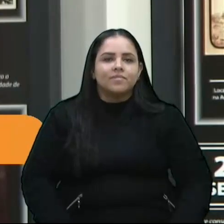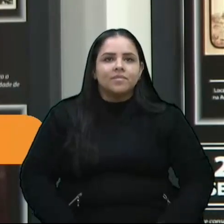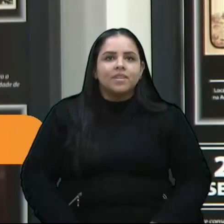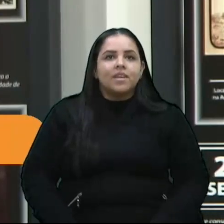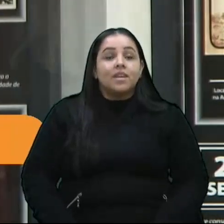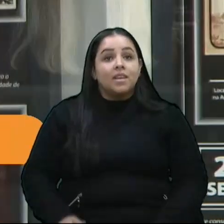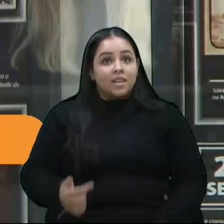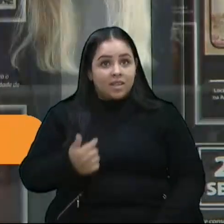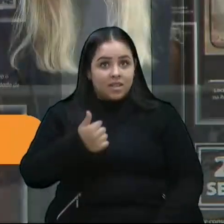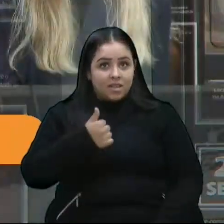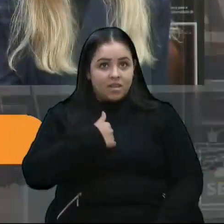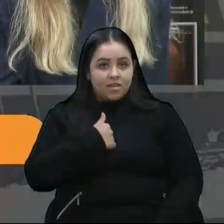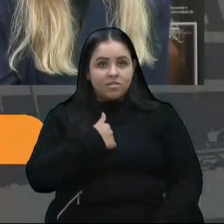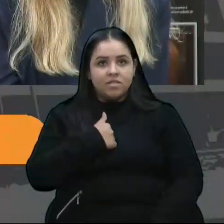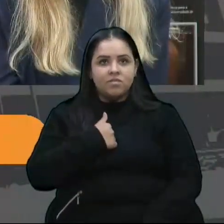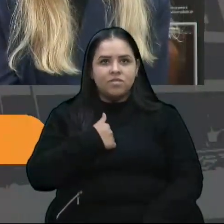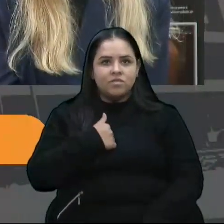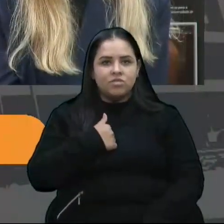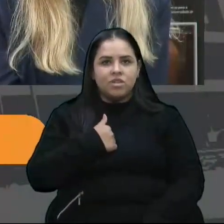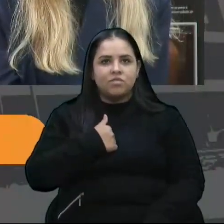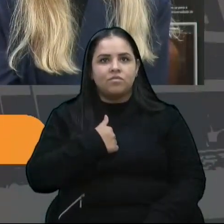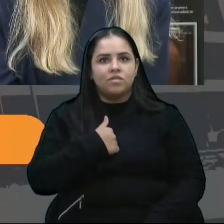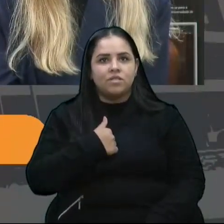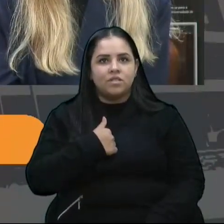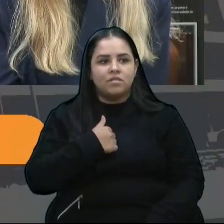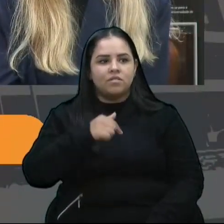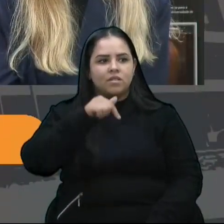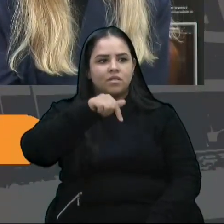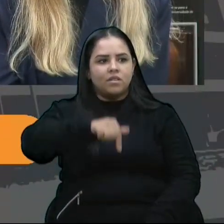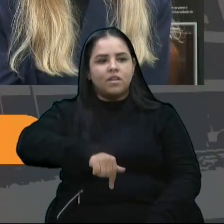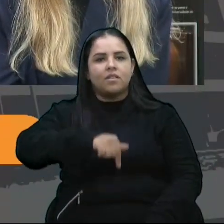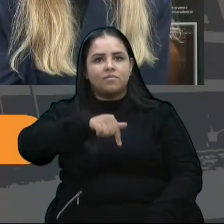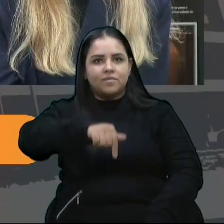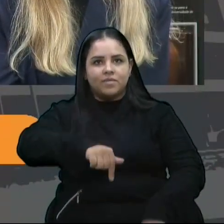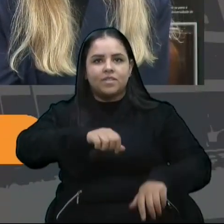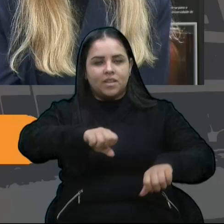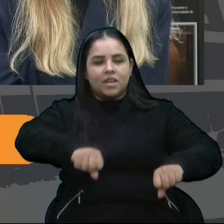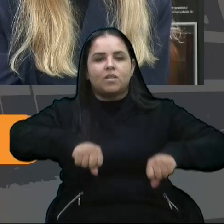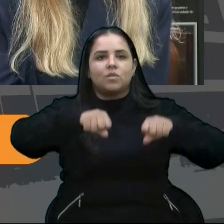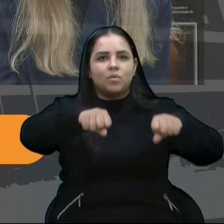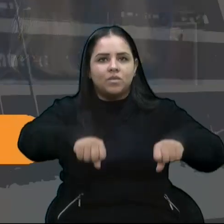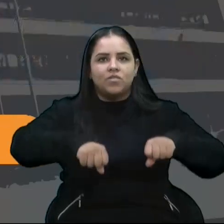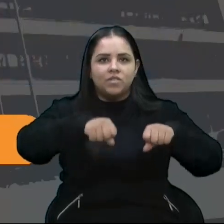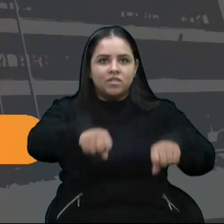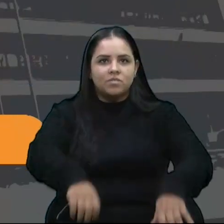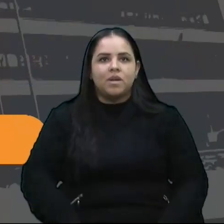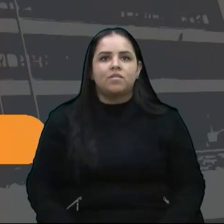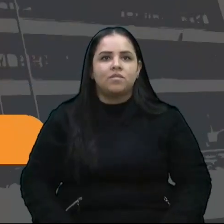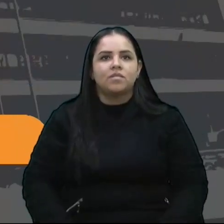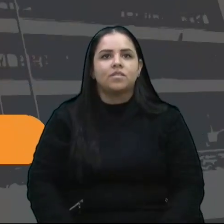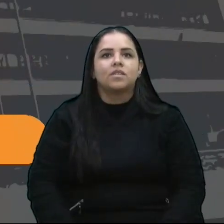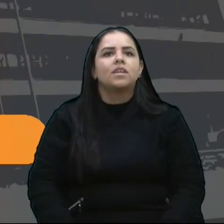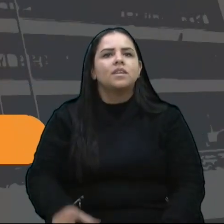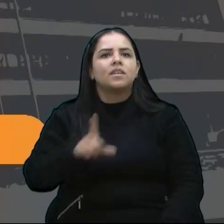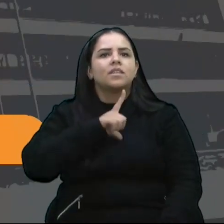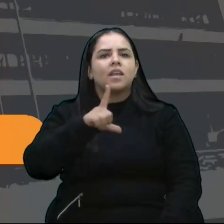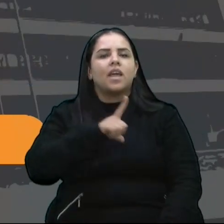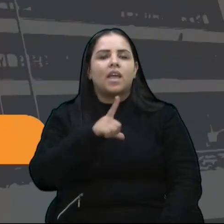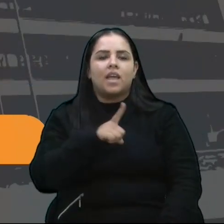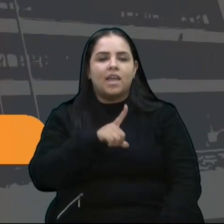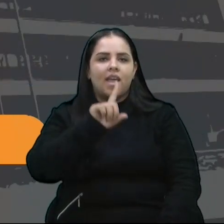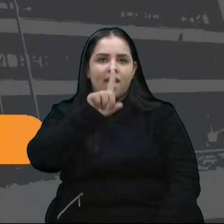Eu moro aqui em Canoas e existe, assim, uma questão muito interessante,